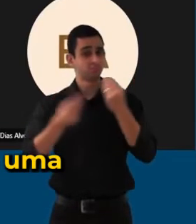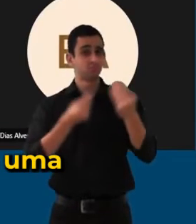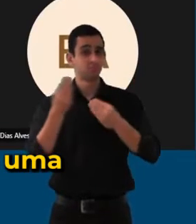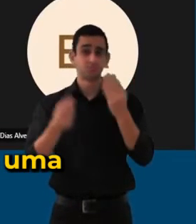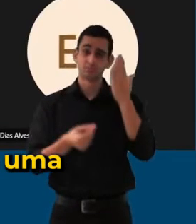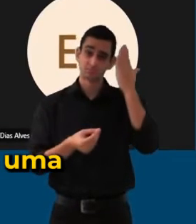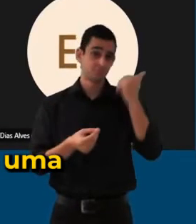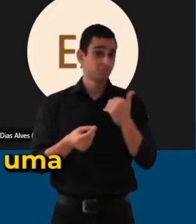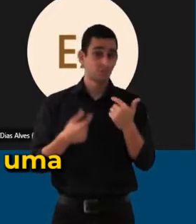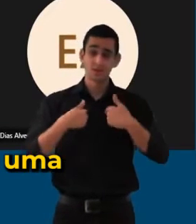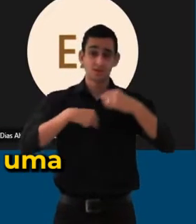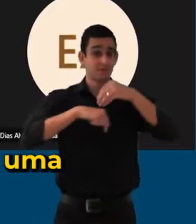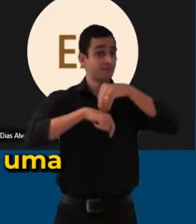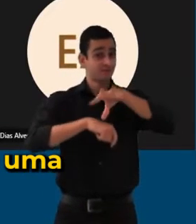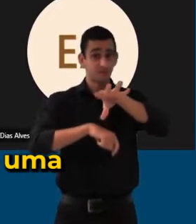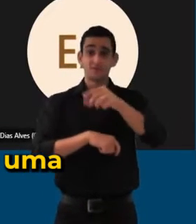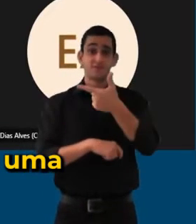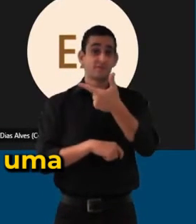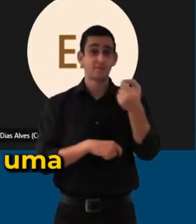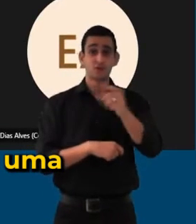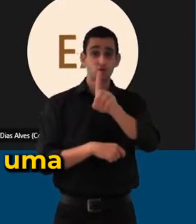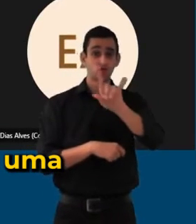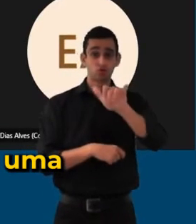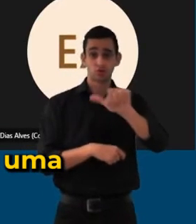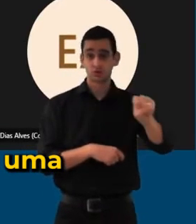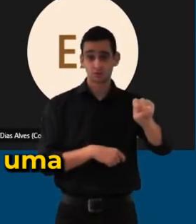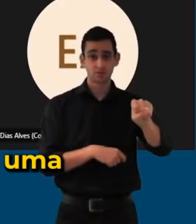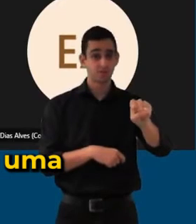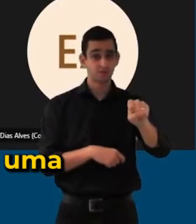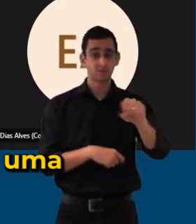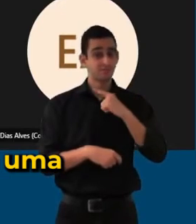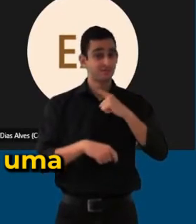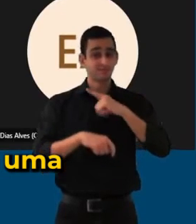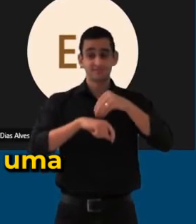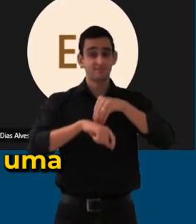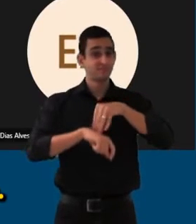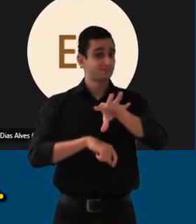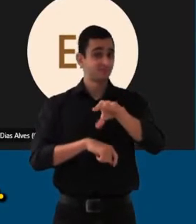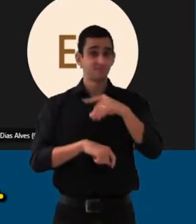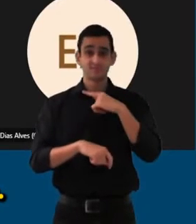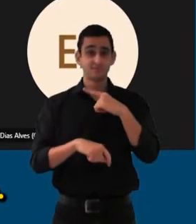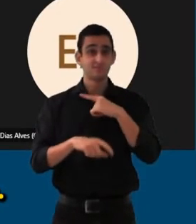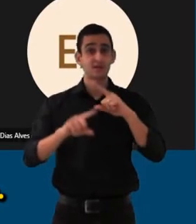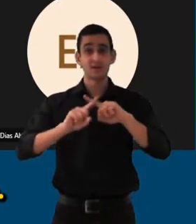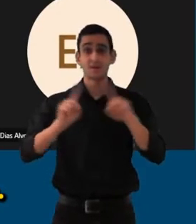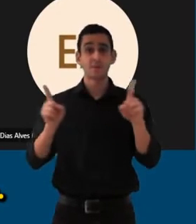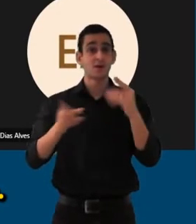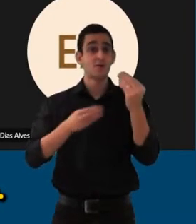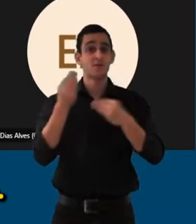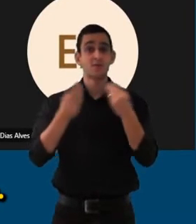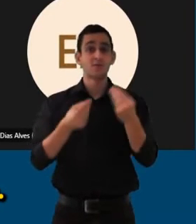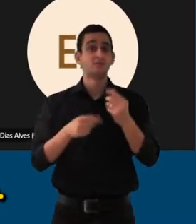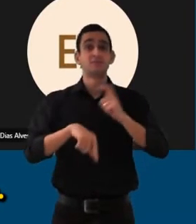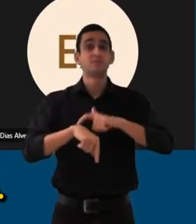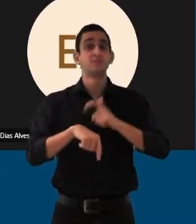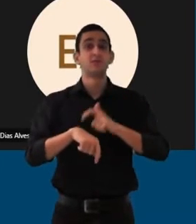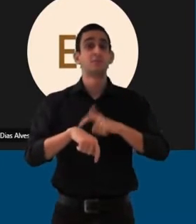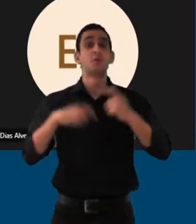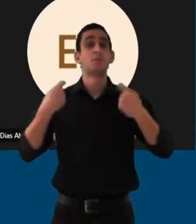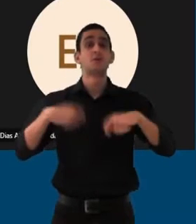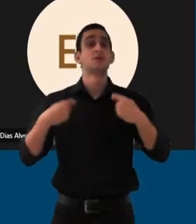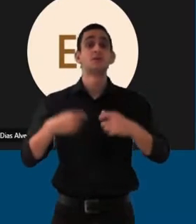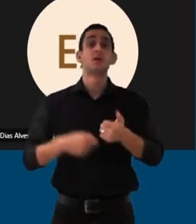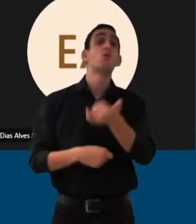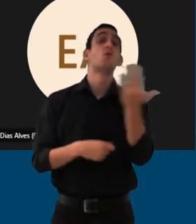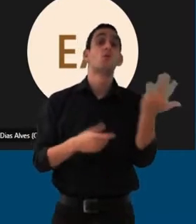Eu tô sugerindo 20 dias, até né? Porque, mas apresente a sua contraproposta, diga quanto é necessário, que aí a gente